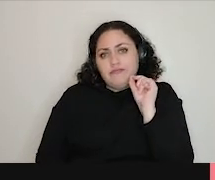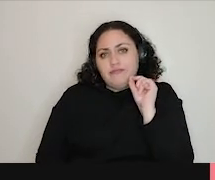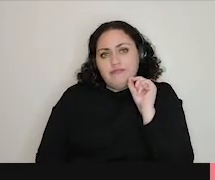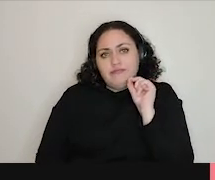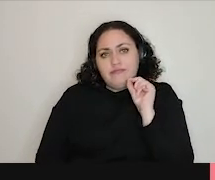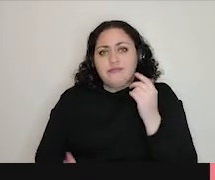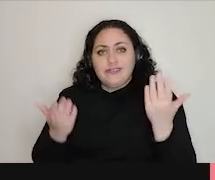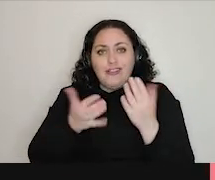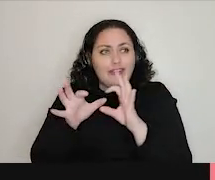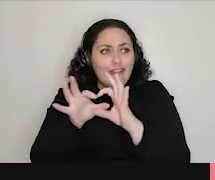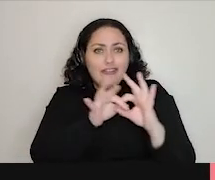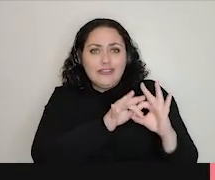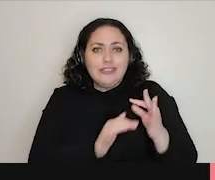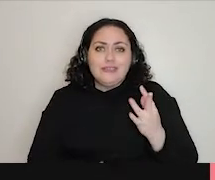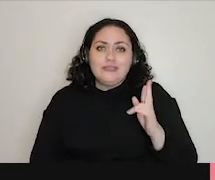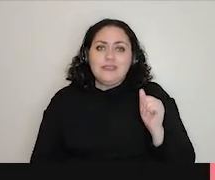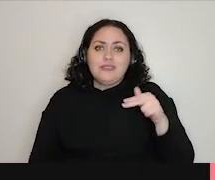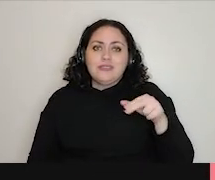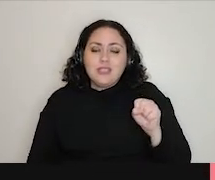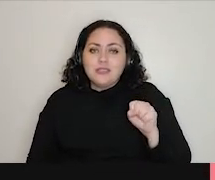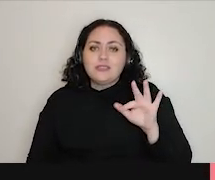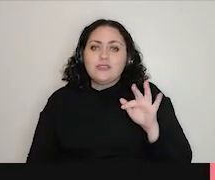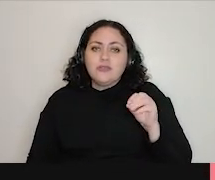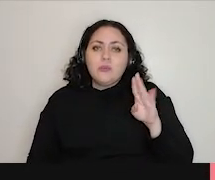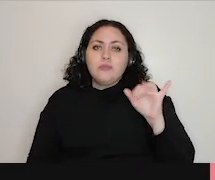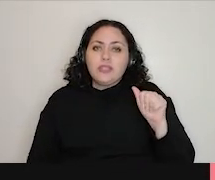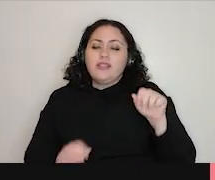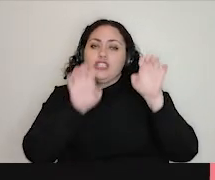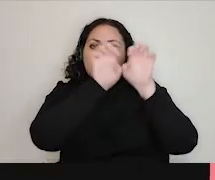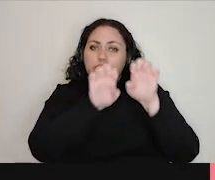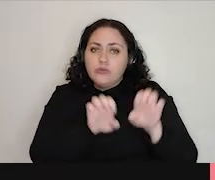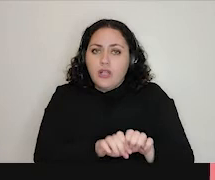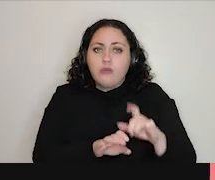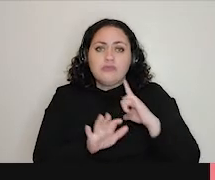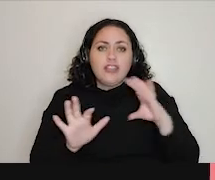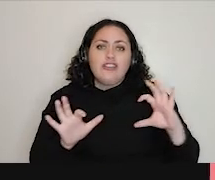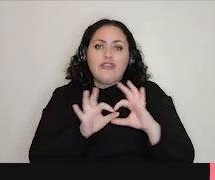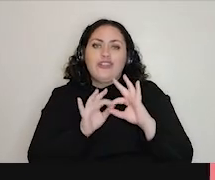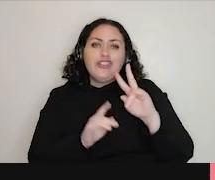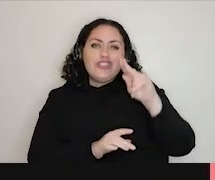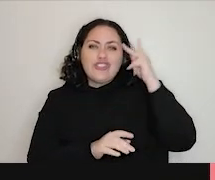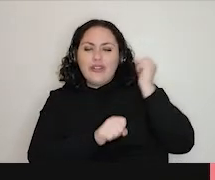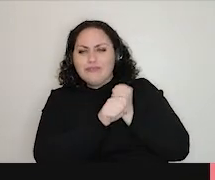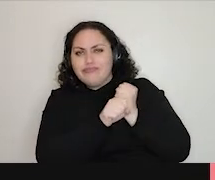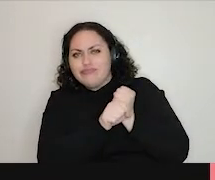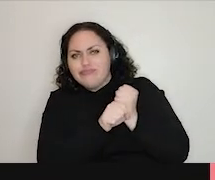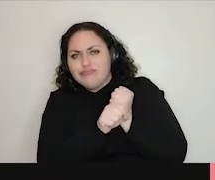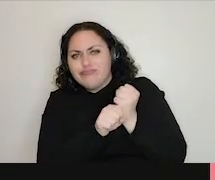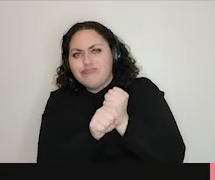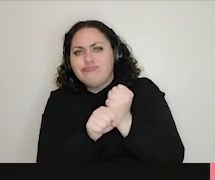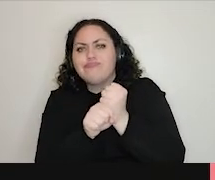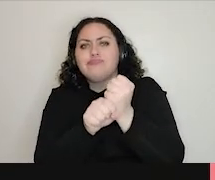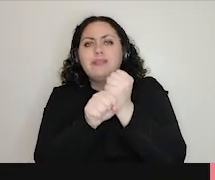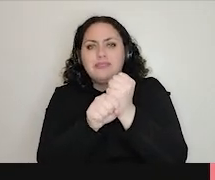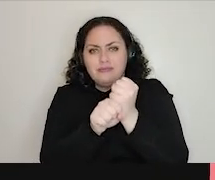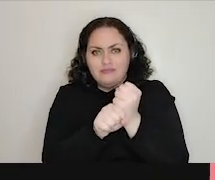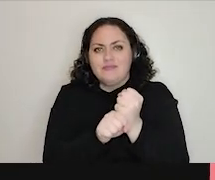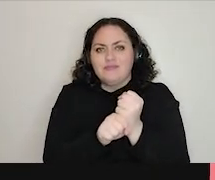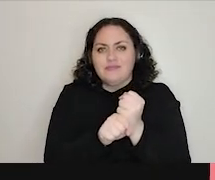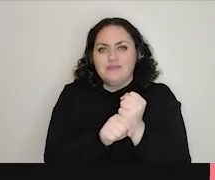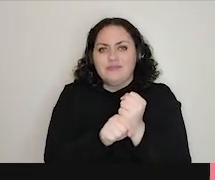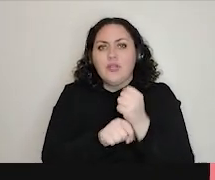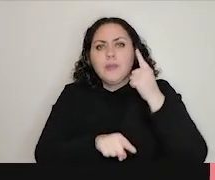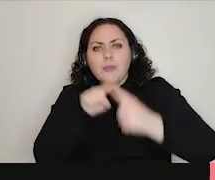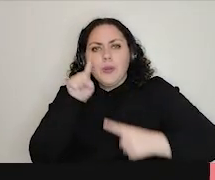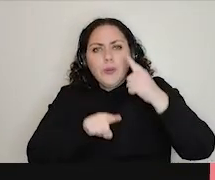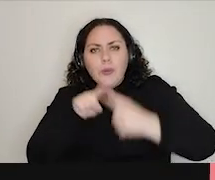de uma transfobia estrutural que ela vem junto com a nossa história, né, de muitos anos, com negativa de